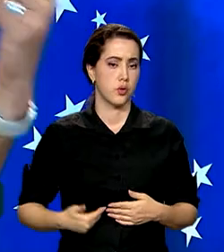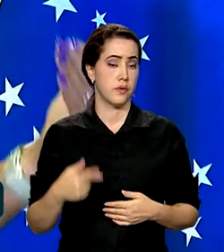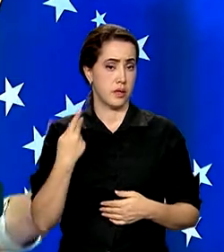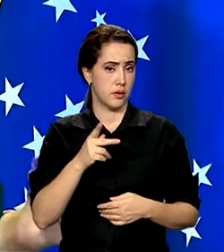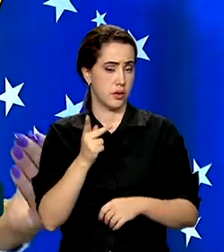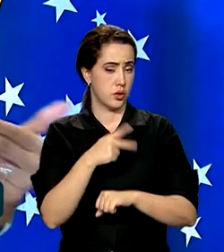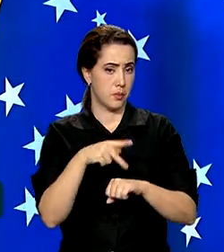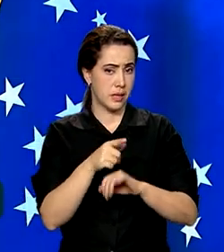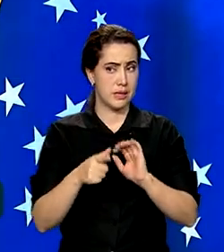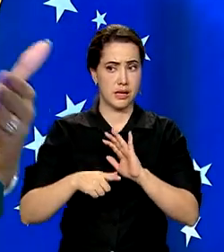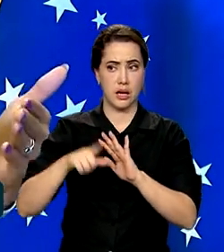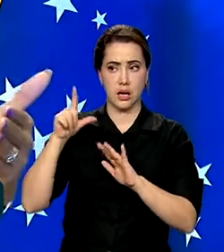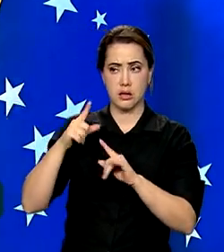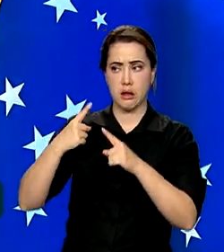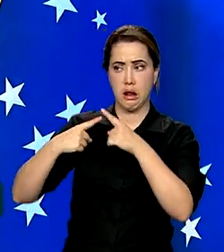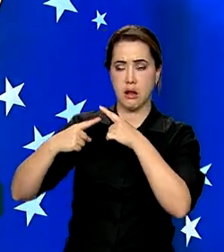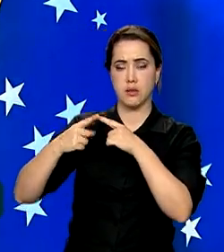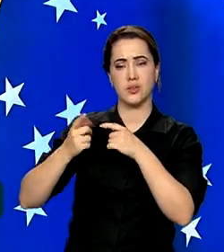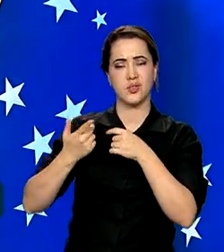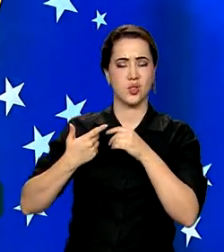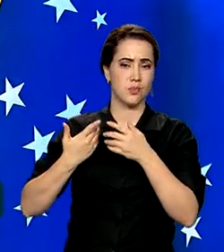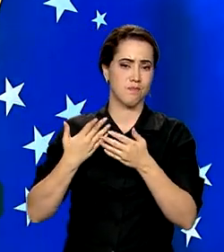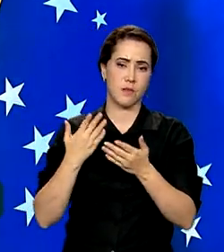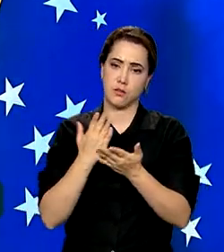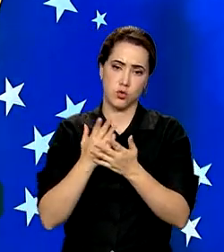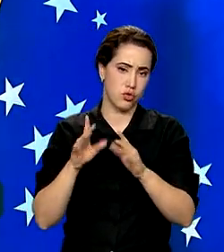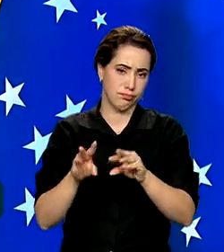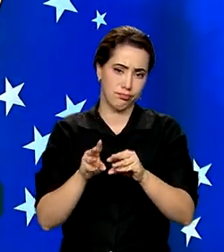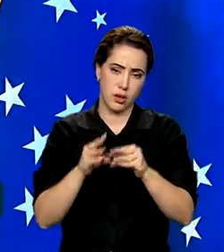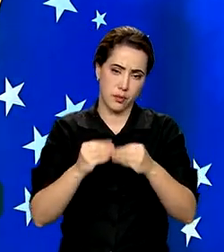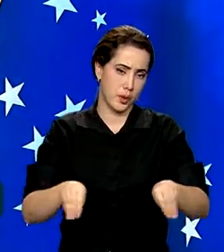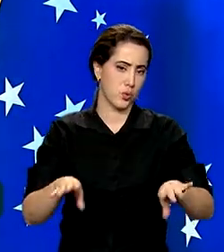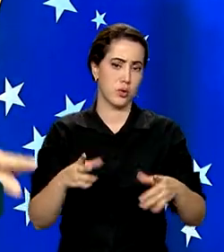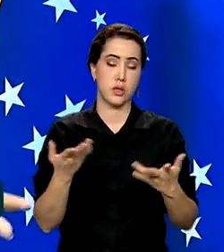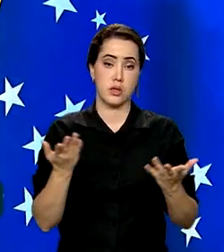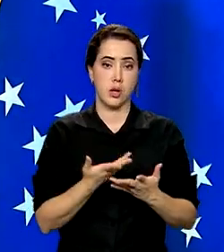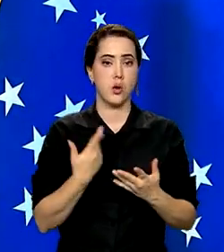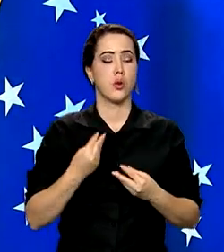que estava num retrocesso enorme, é também a gente garantir a vida digna e básica.